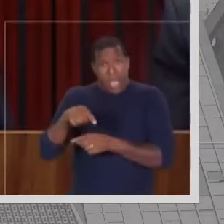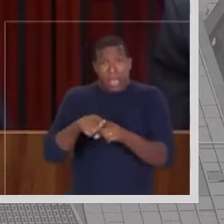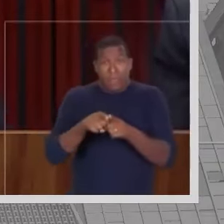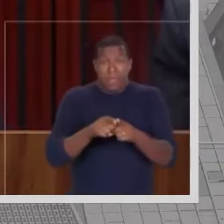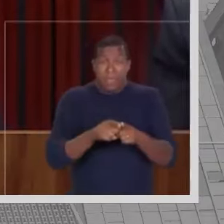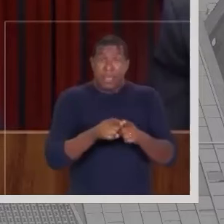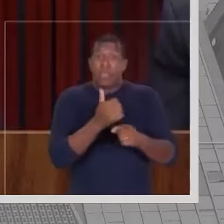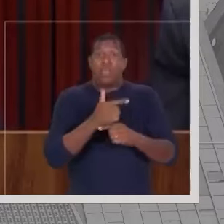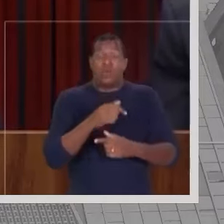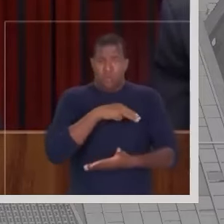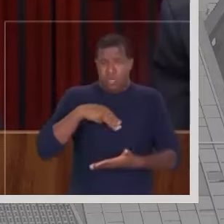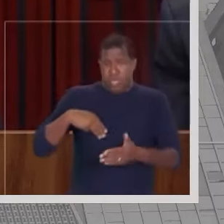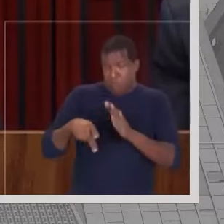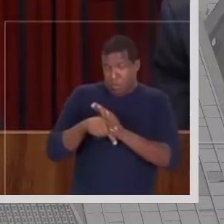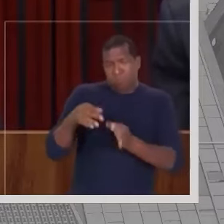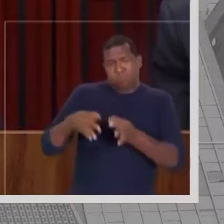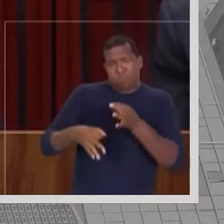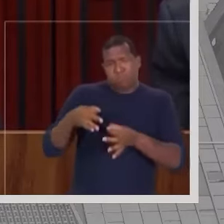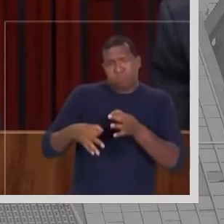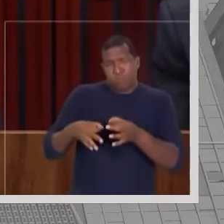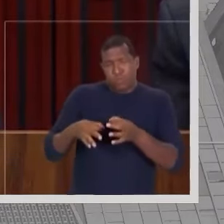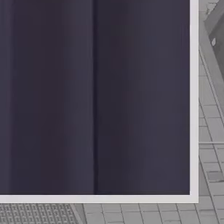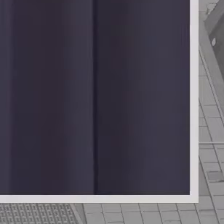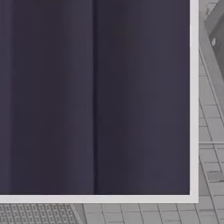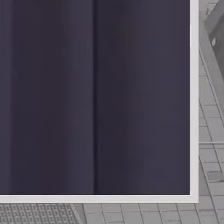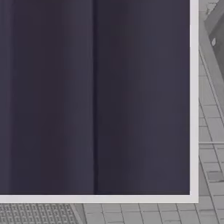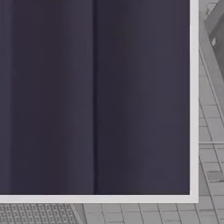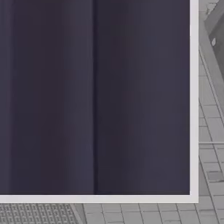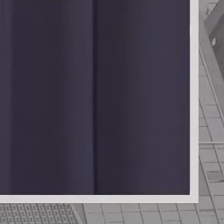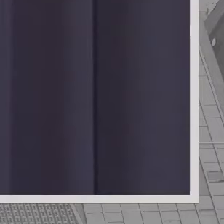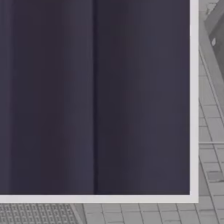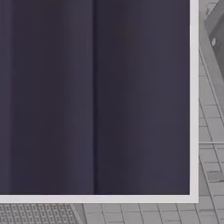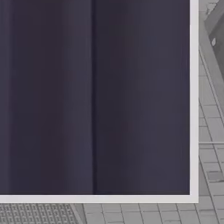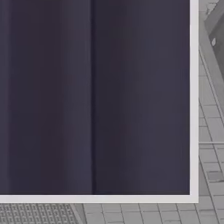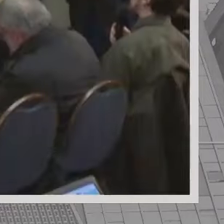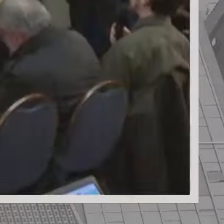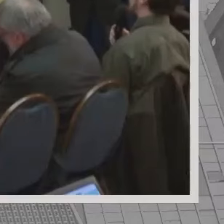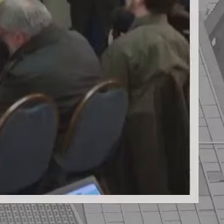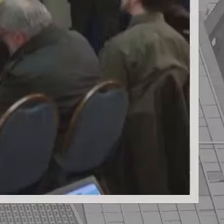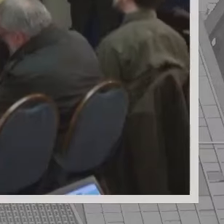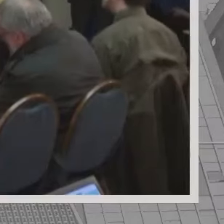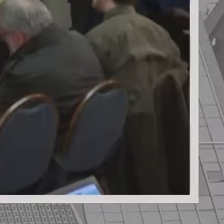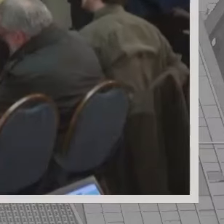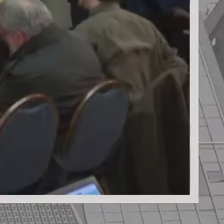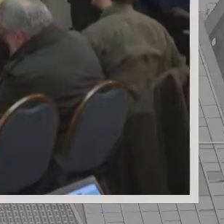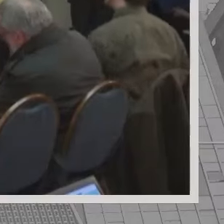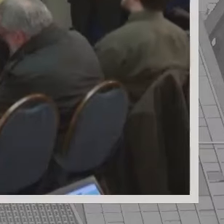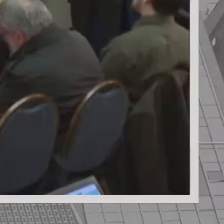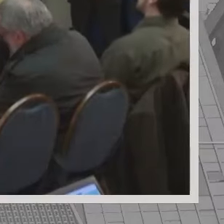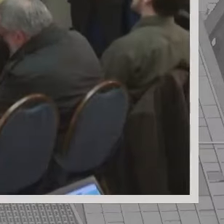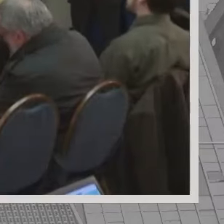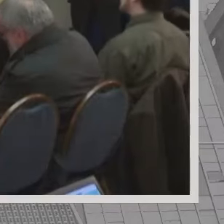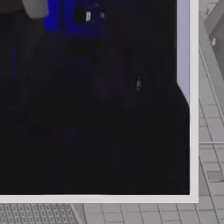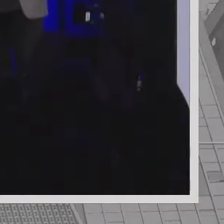prazer, descumpri-la. Porque não é assim que o sistema funciona. Vai descumprir a decisão judicial? Vai